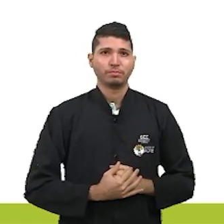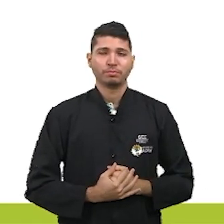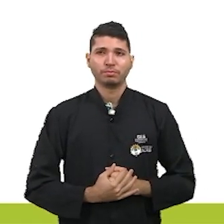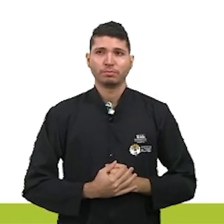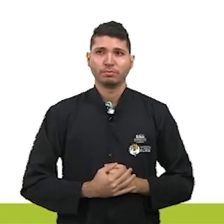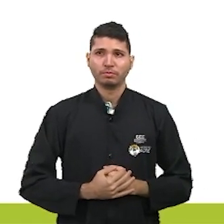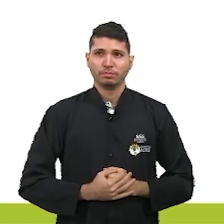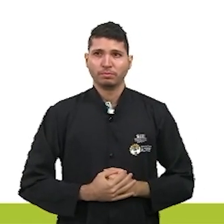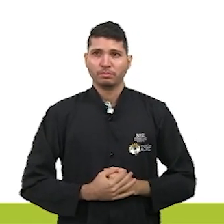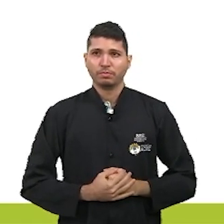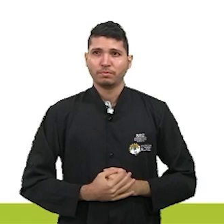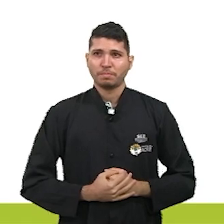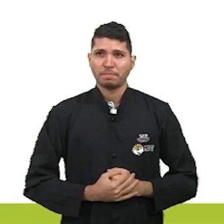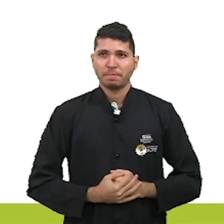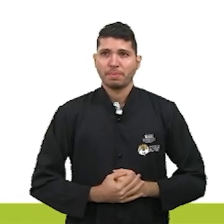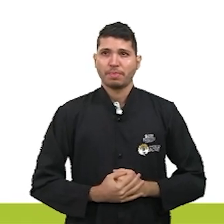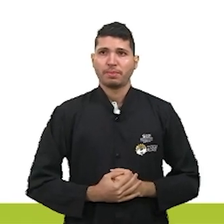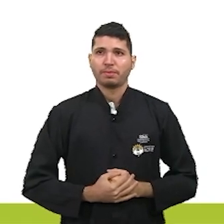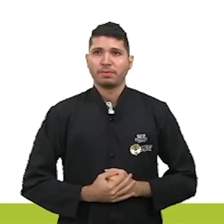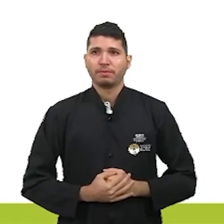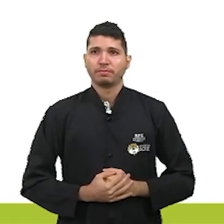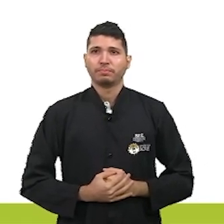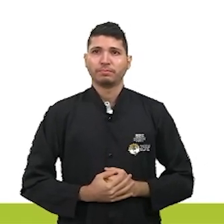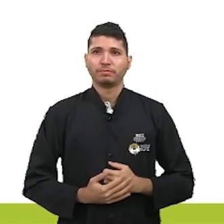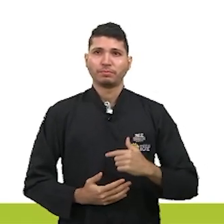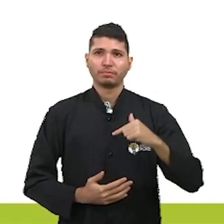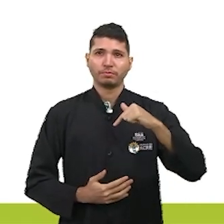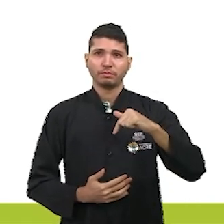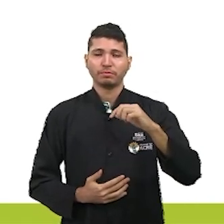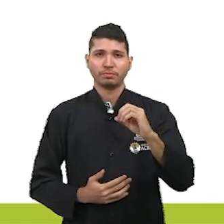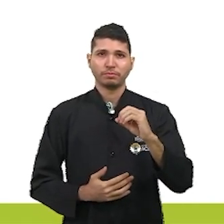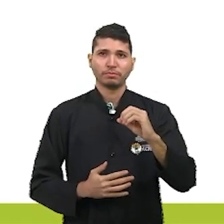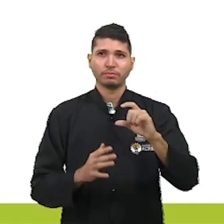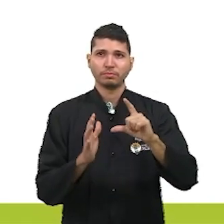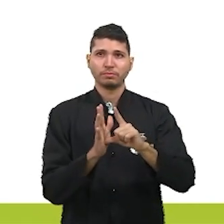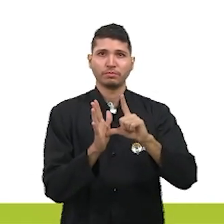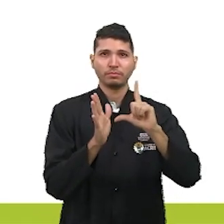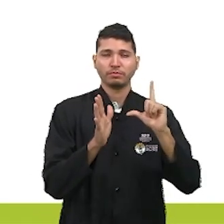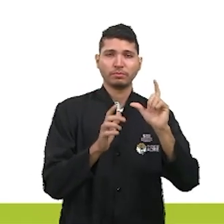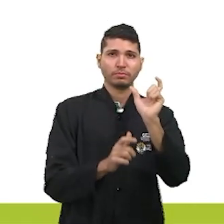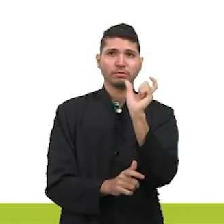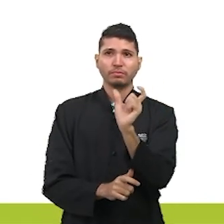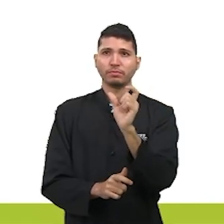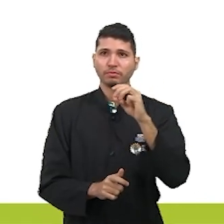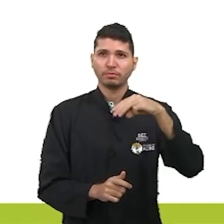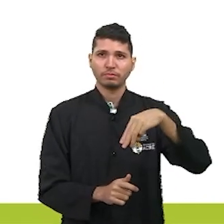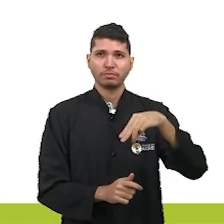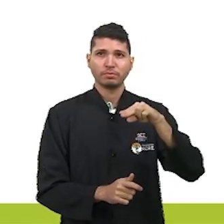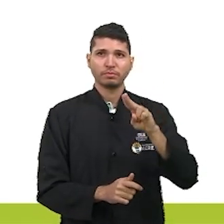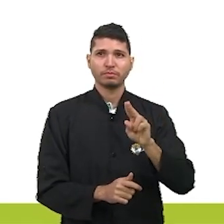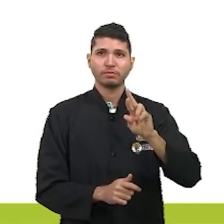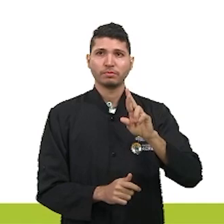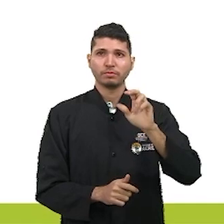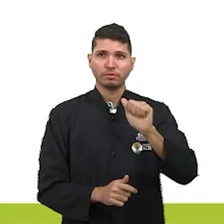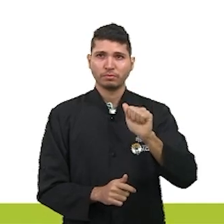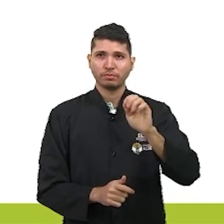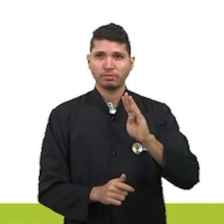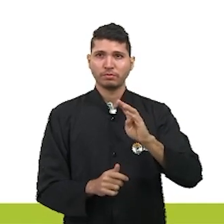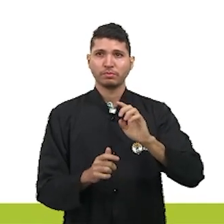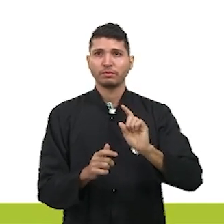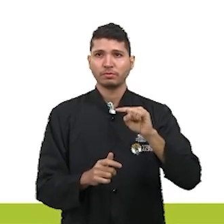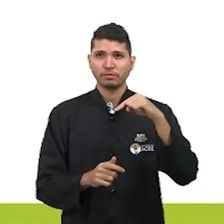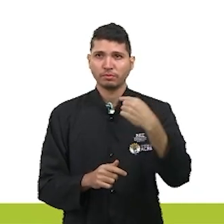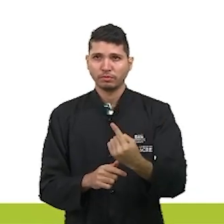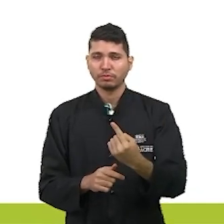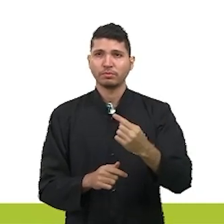Então, 70 são as palavras que vêm antes de Murabi. E a próxima, que é Murabi, está na posição